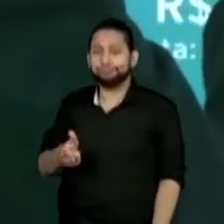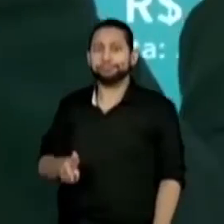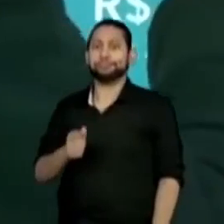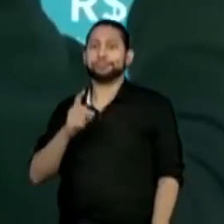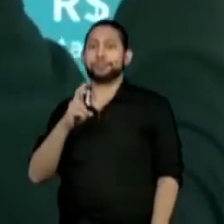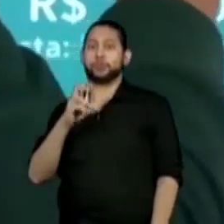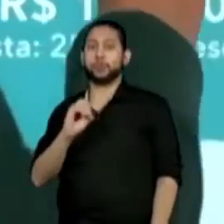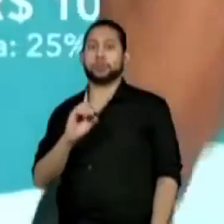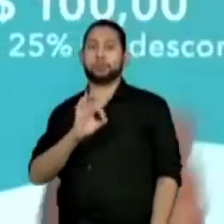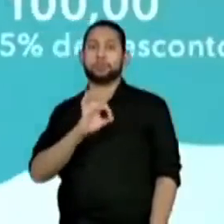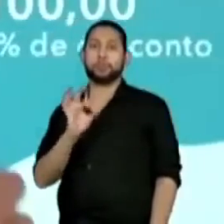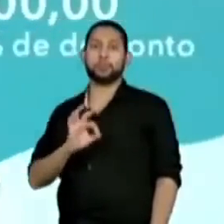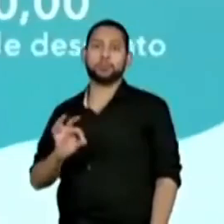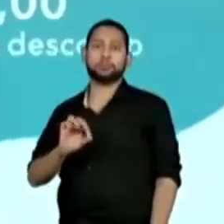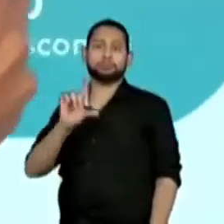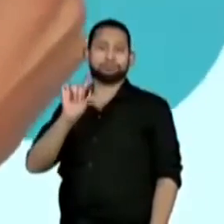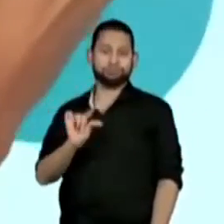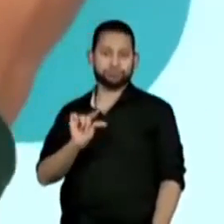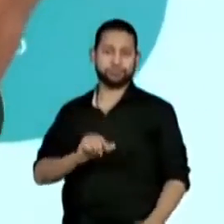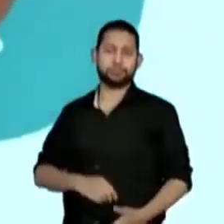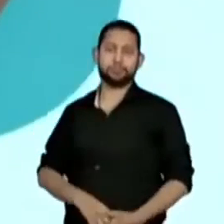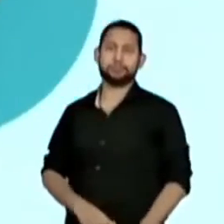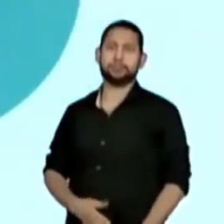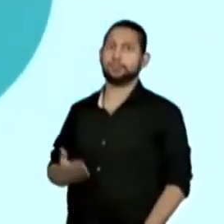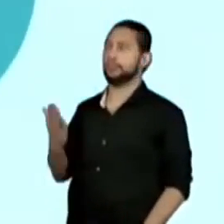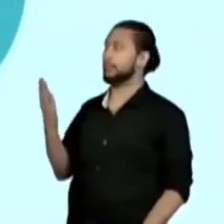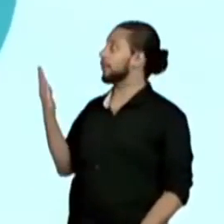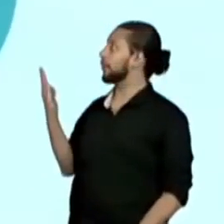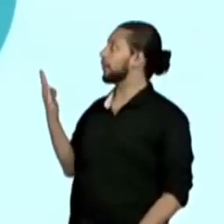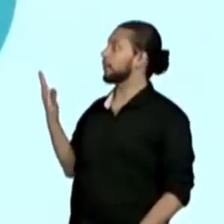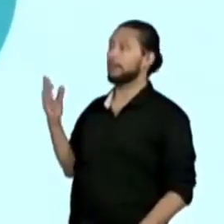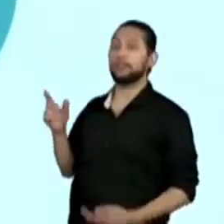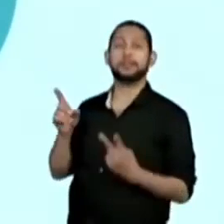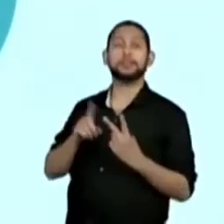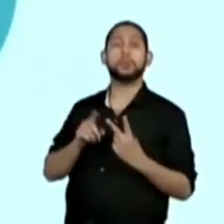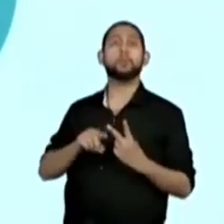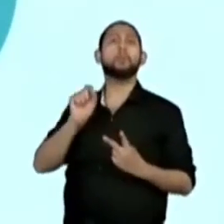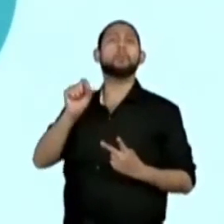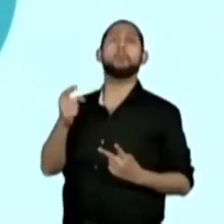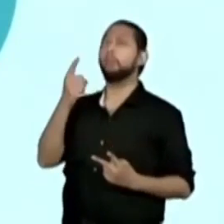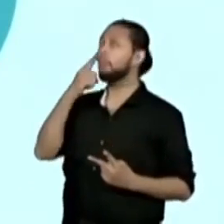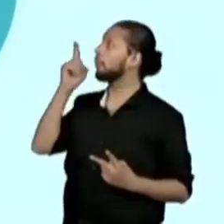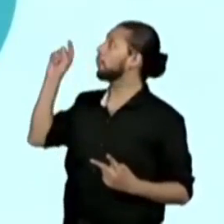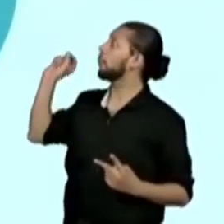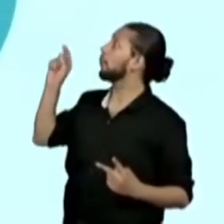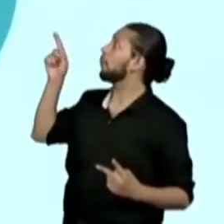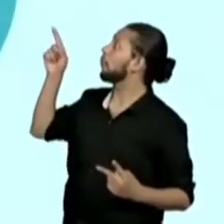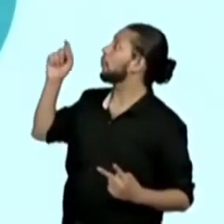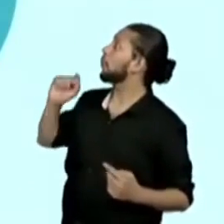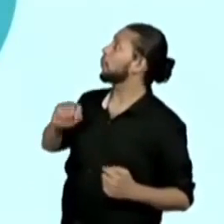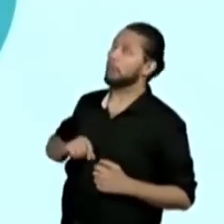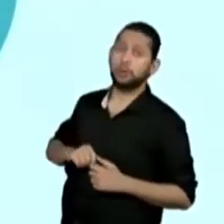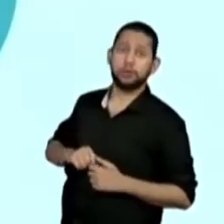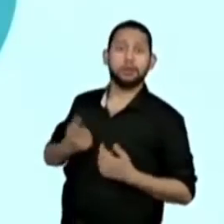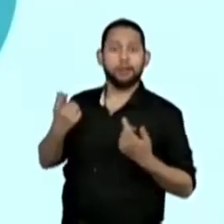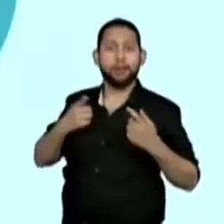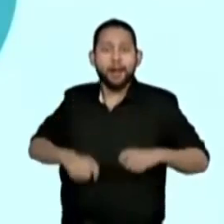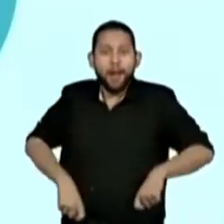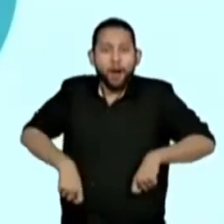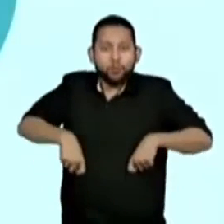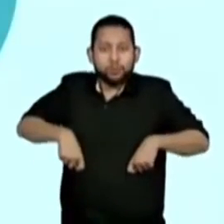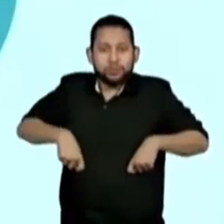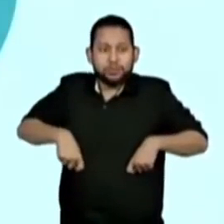oferta que é o quê que peça de roupa é essa aqui uma